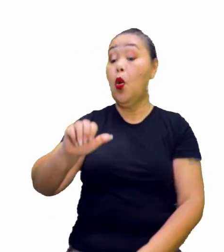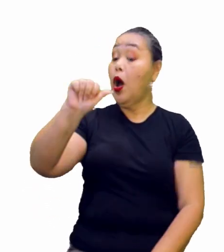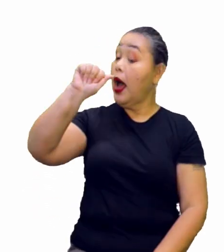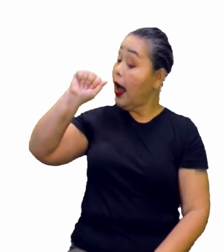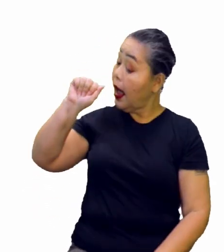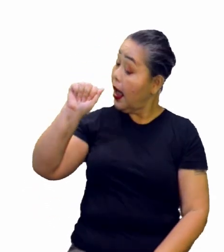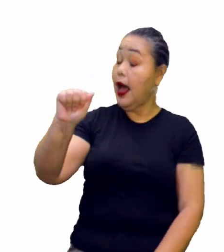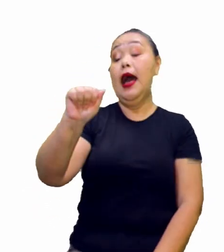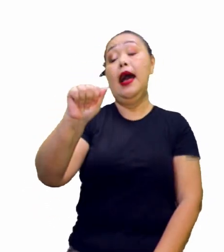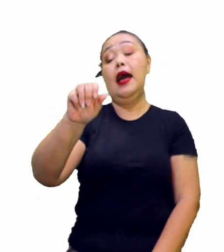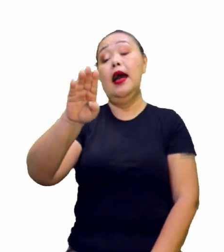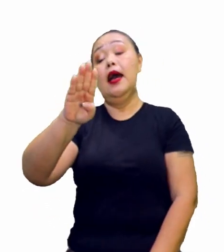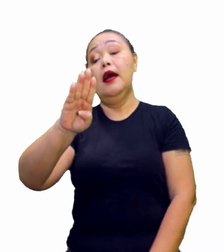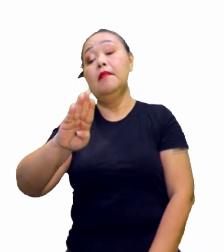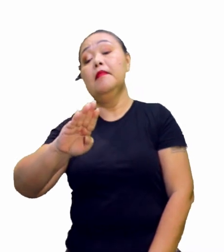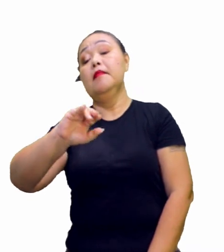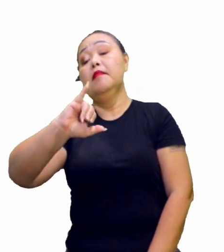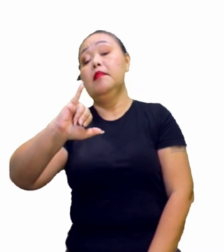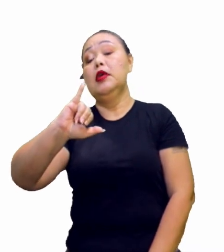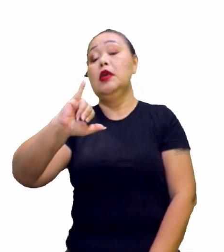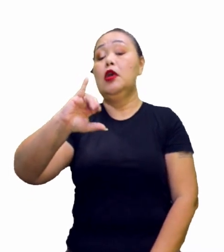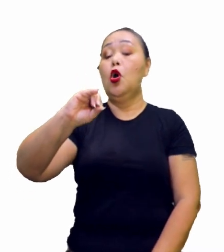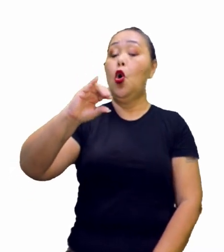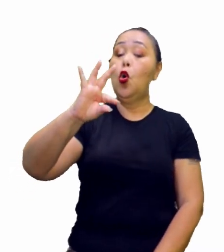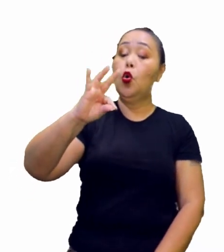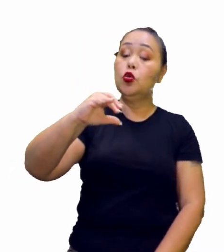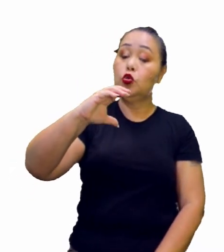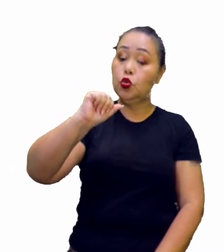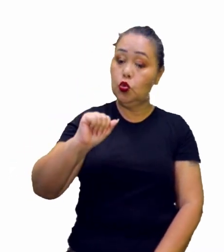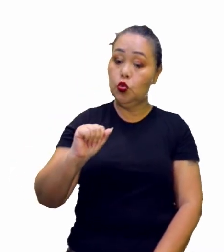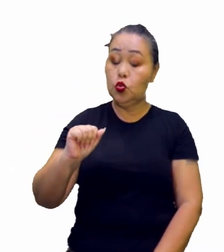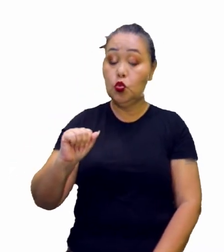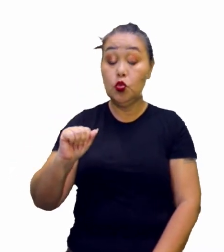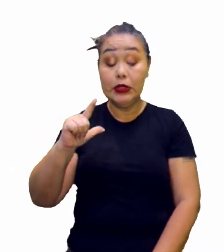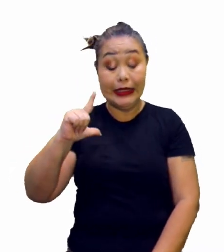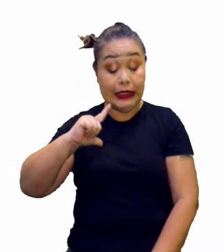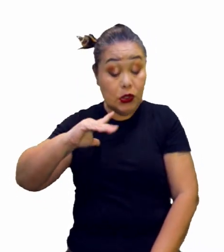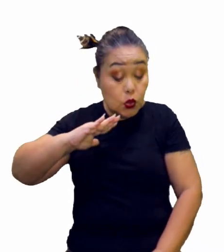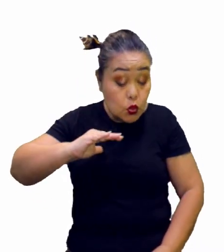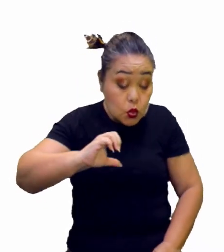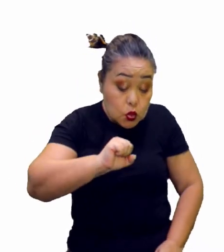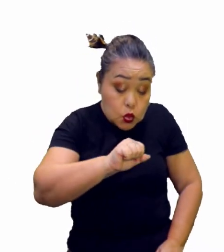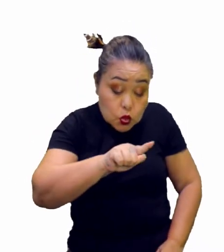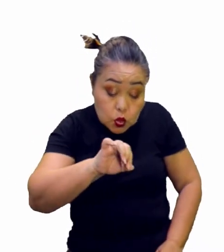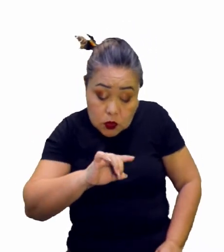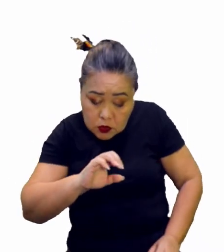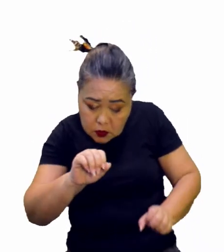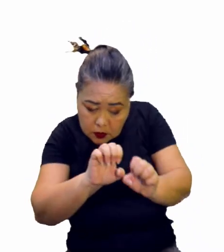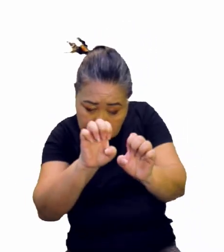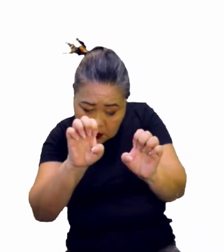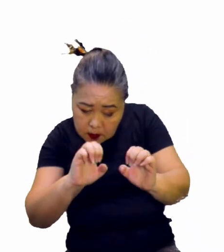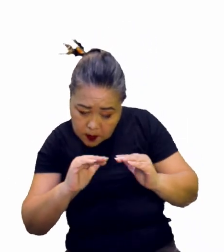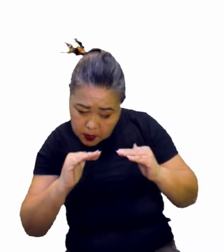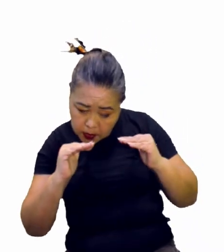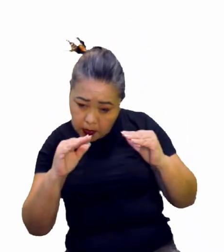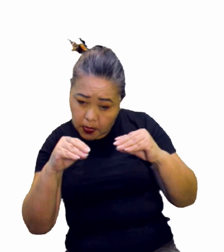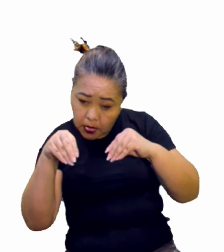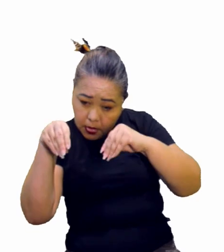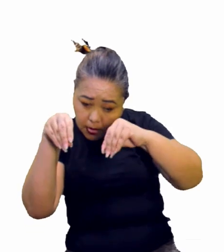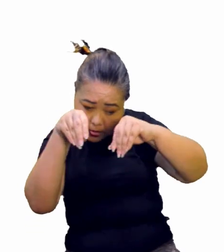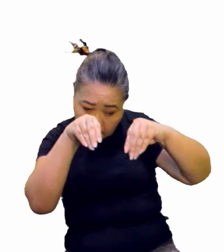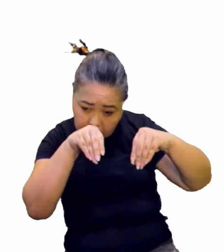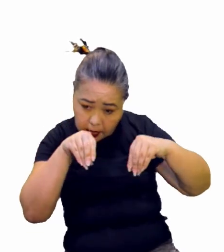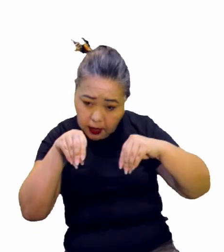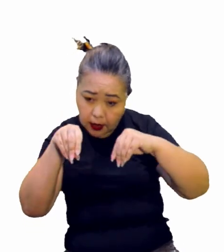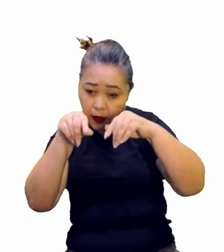abiótico. O abiótico tem o solo, as estruturas do solo,